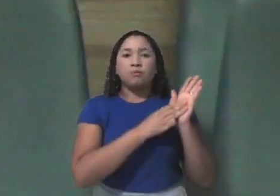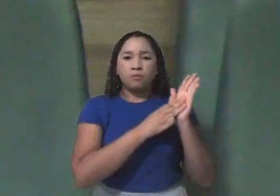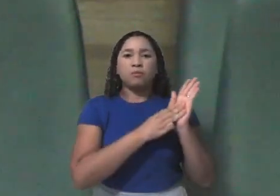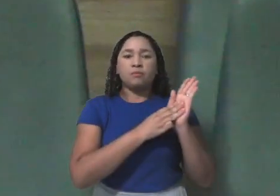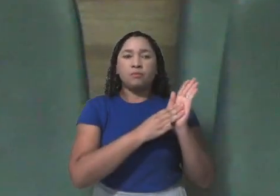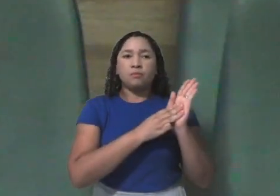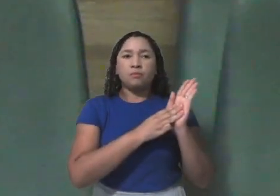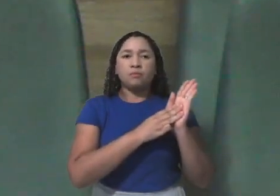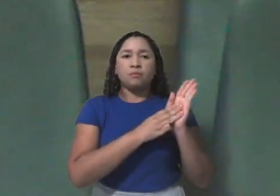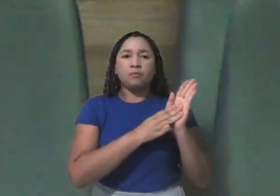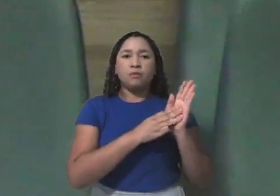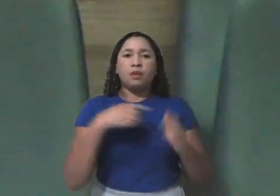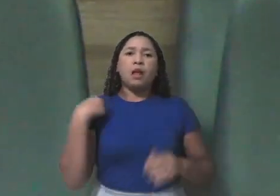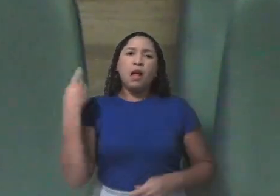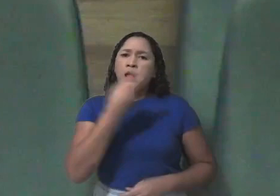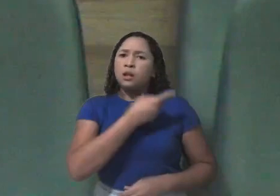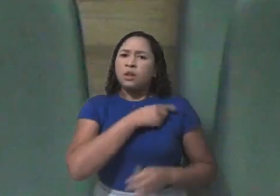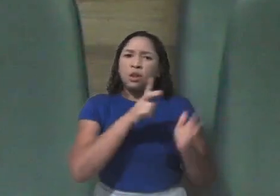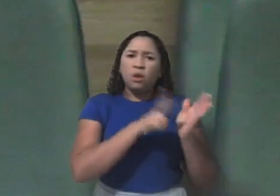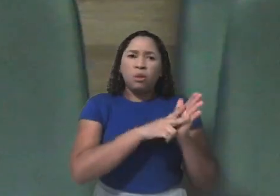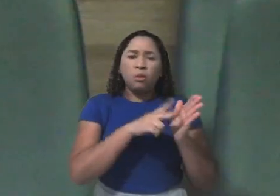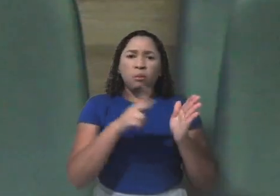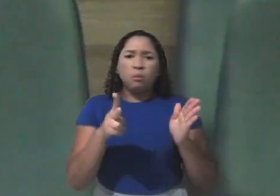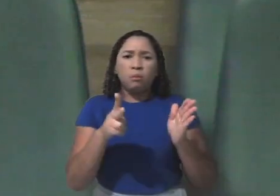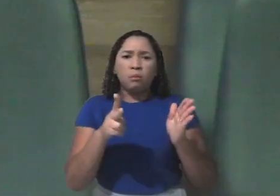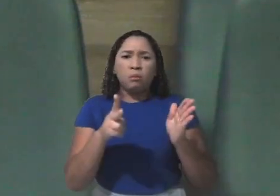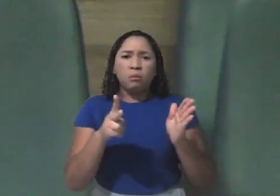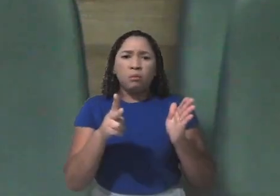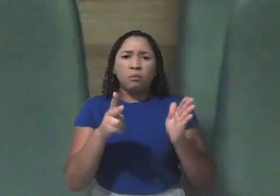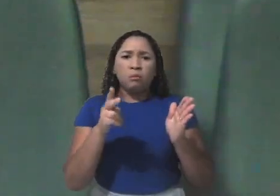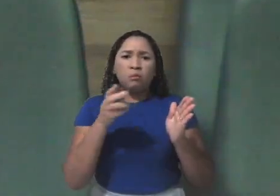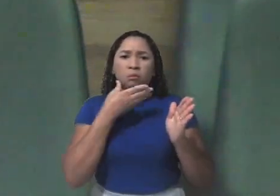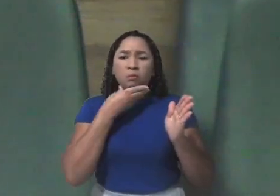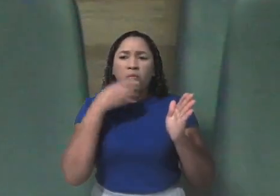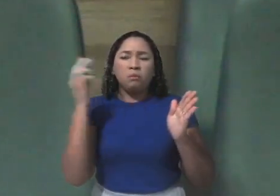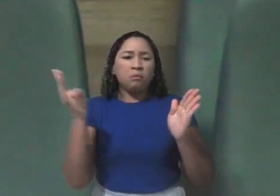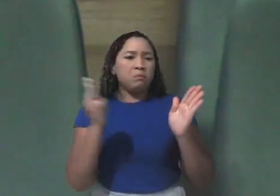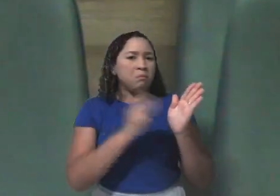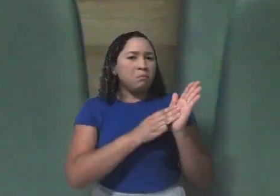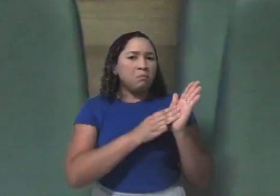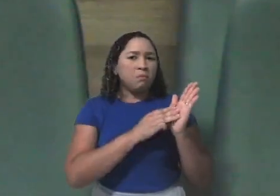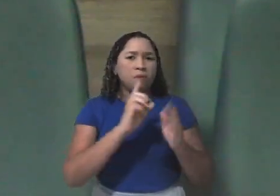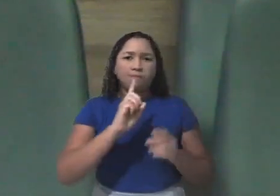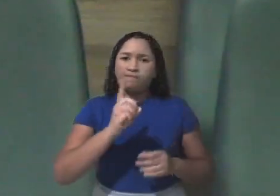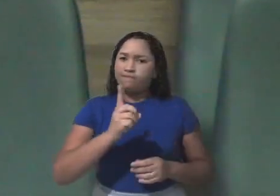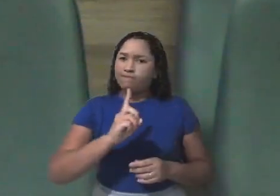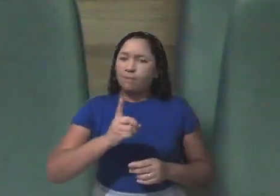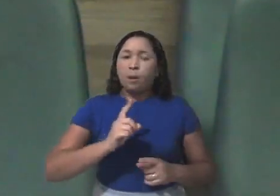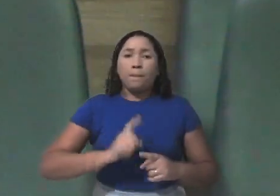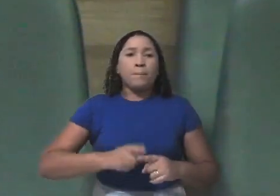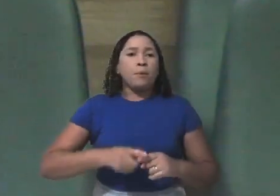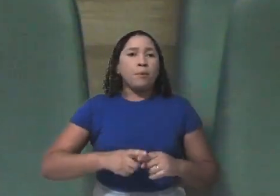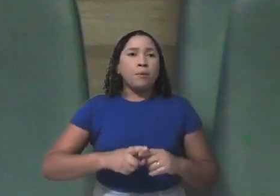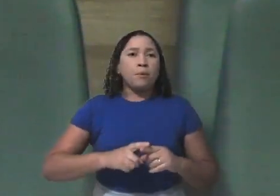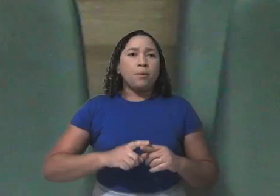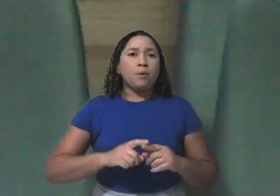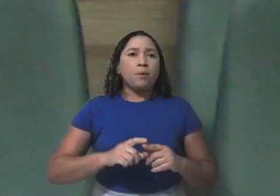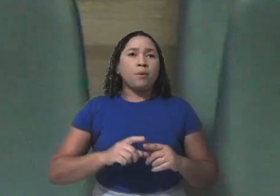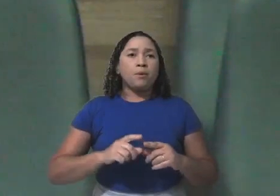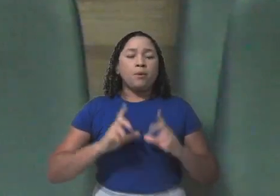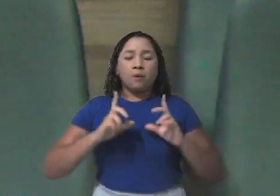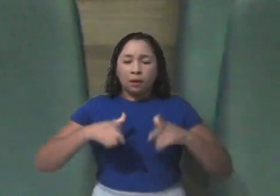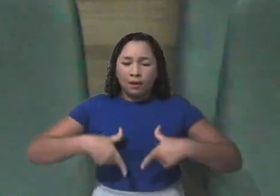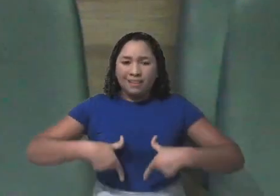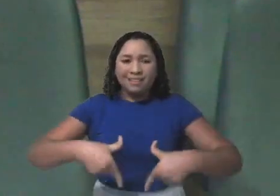enxertados, jambuzeiro brabo, enxertado na oliveira. Nós não somos Israel, nós somos a